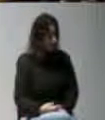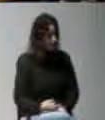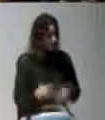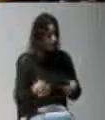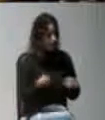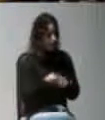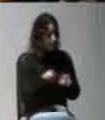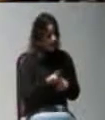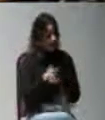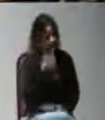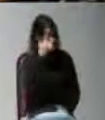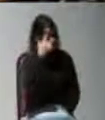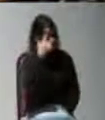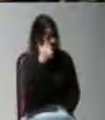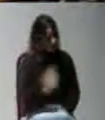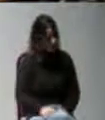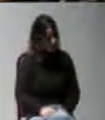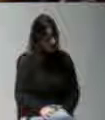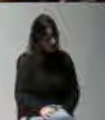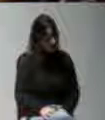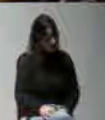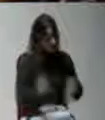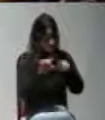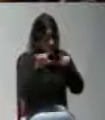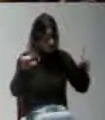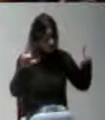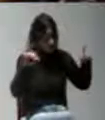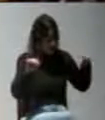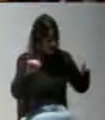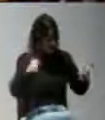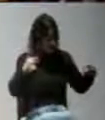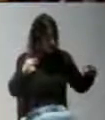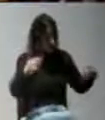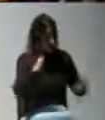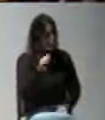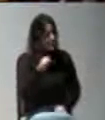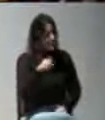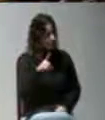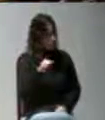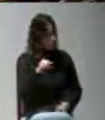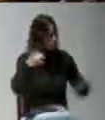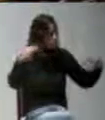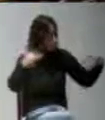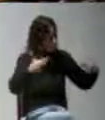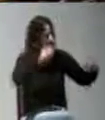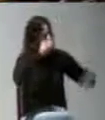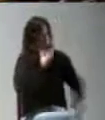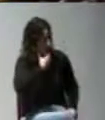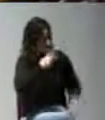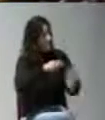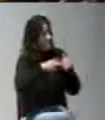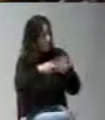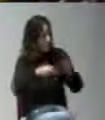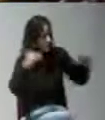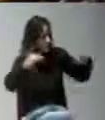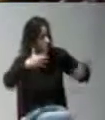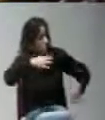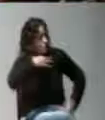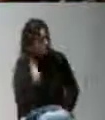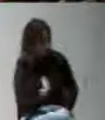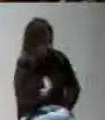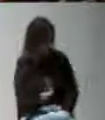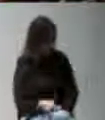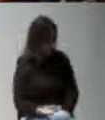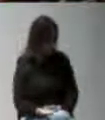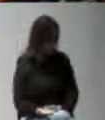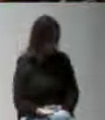pensar que bandido bom é bandido morto. Essa mulher pobre pode ter votado em um partido de esquerda nas últimas eleições,